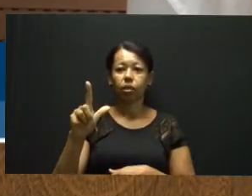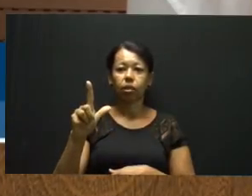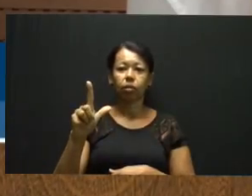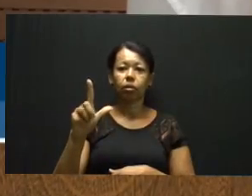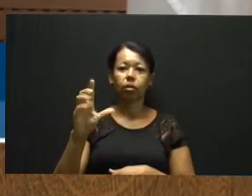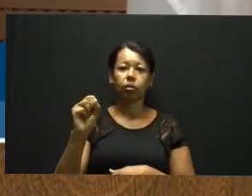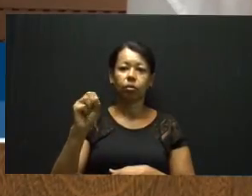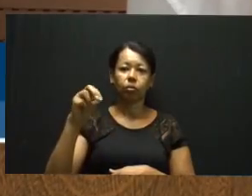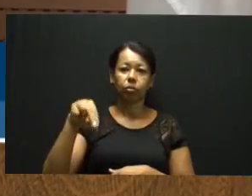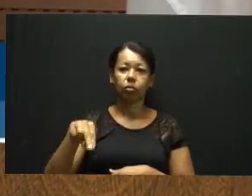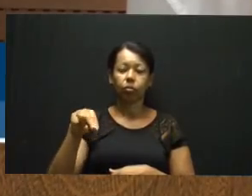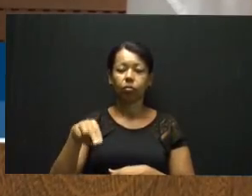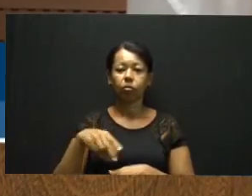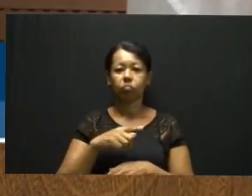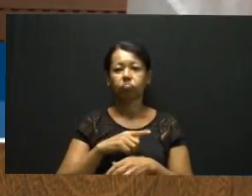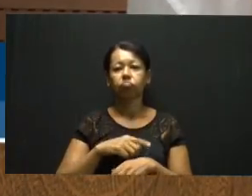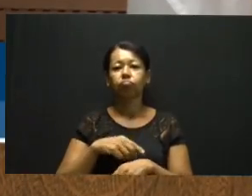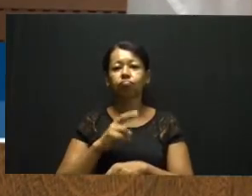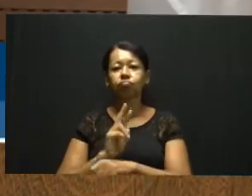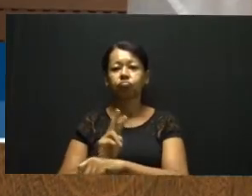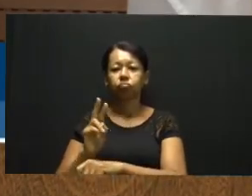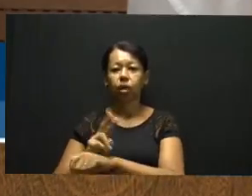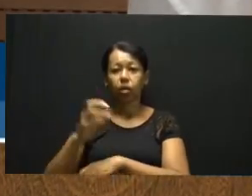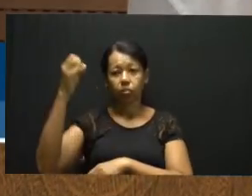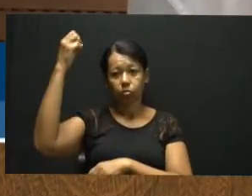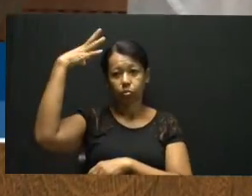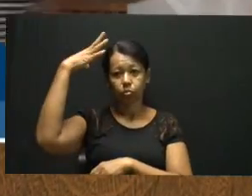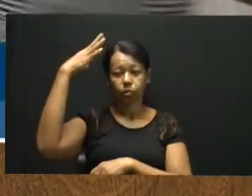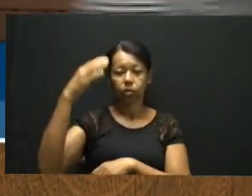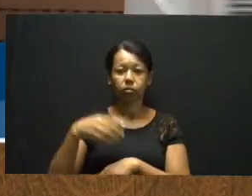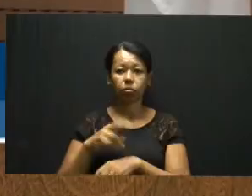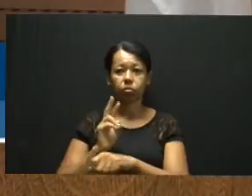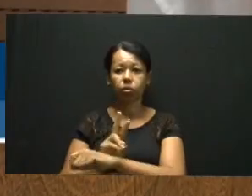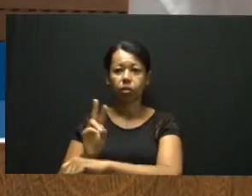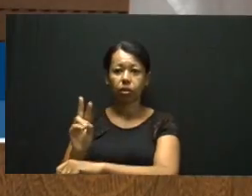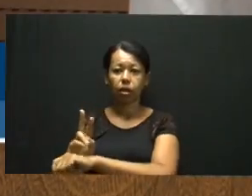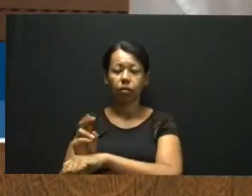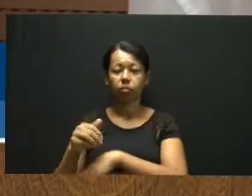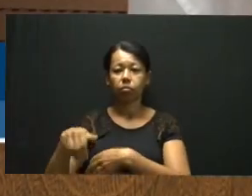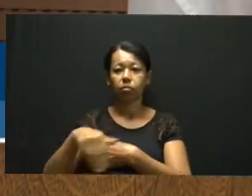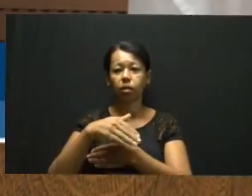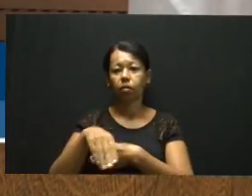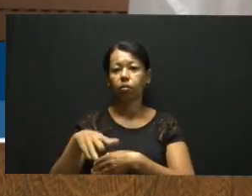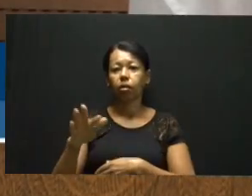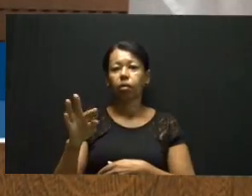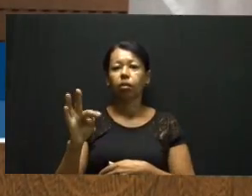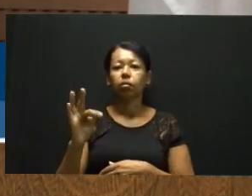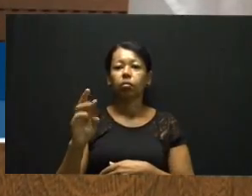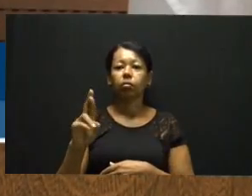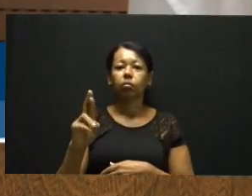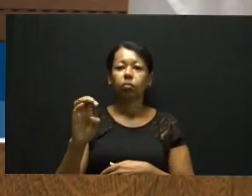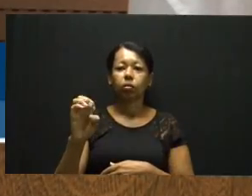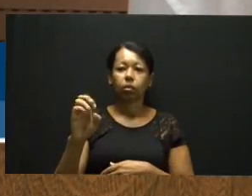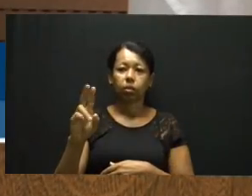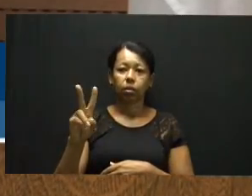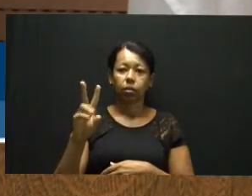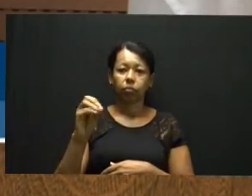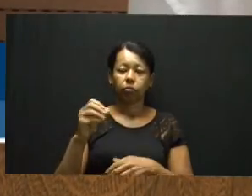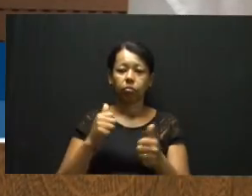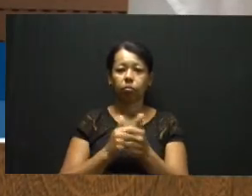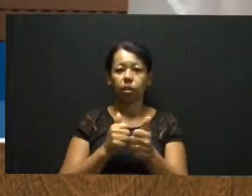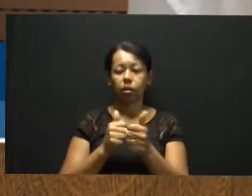Reis. Manutenção nos postes de iluminação localizados na Rua do Trevo, próximo ao túnel, do acesso ao bairro